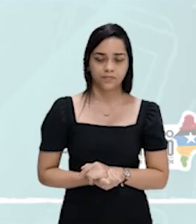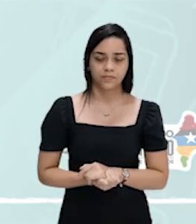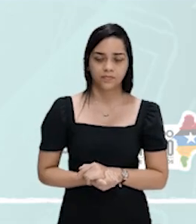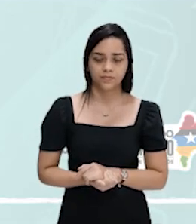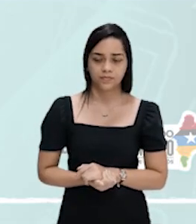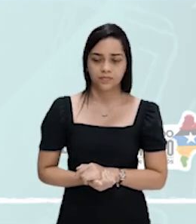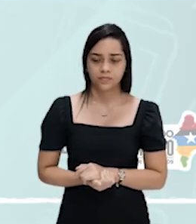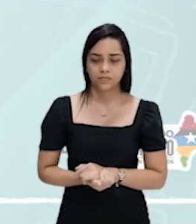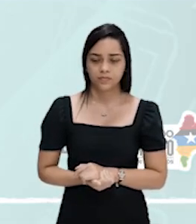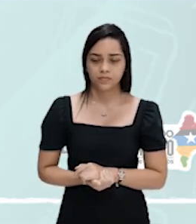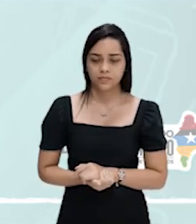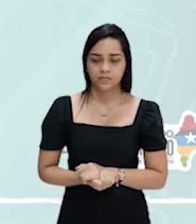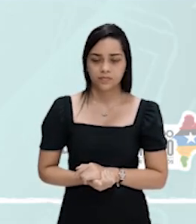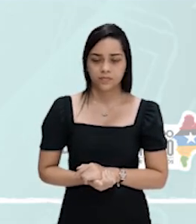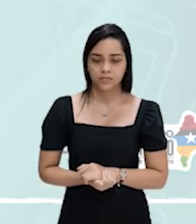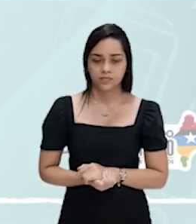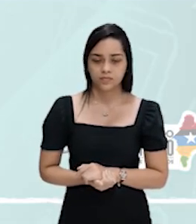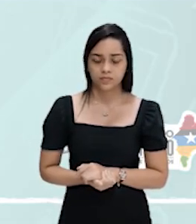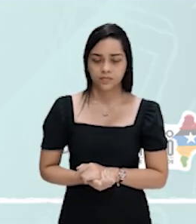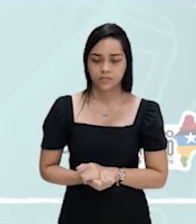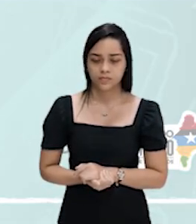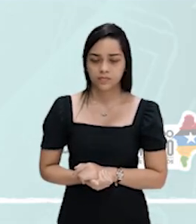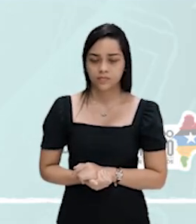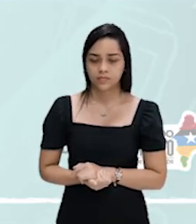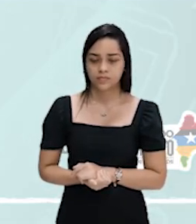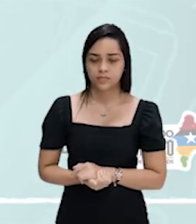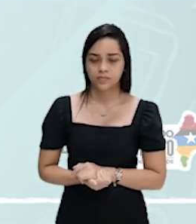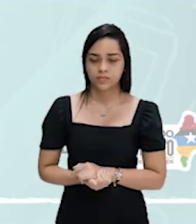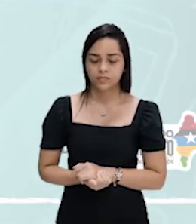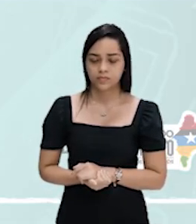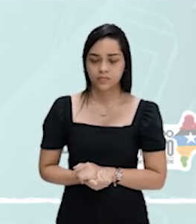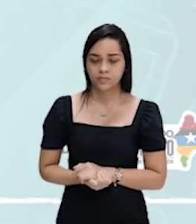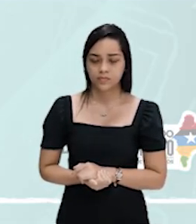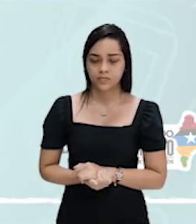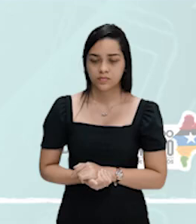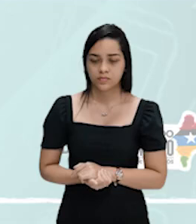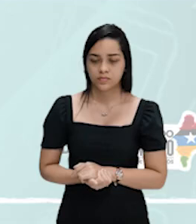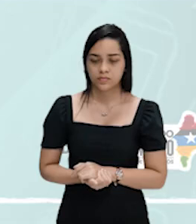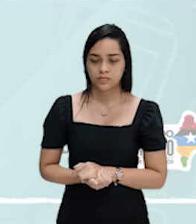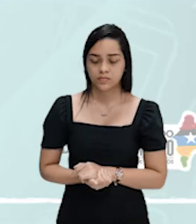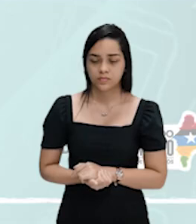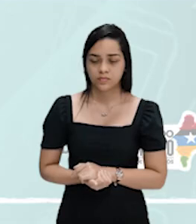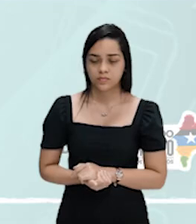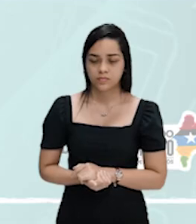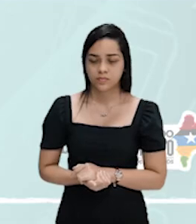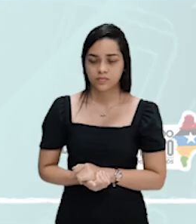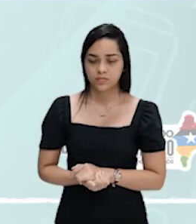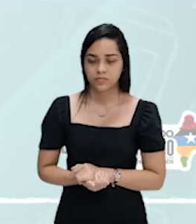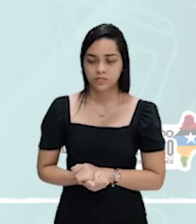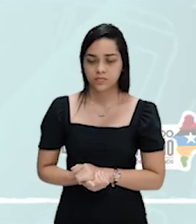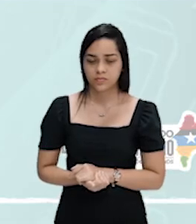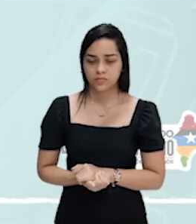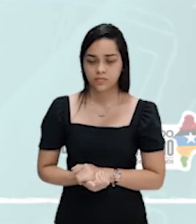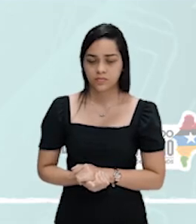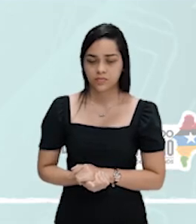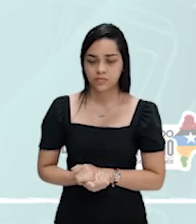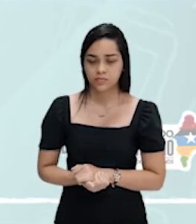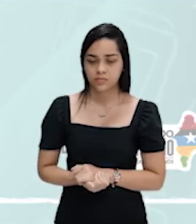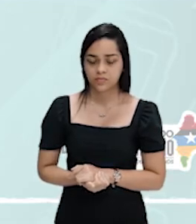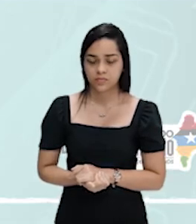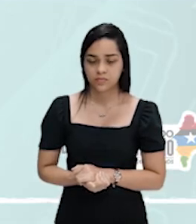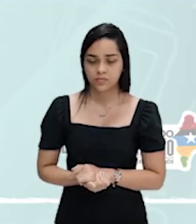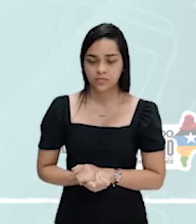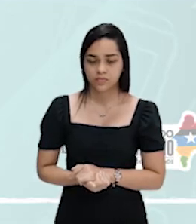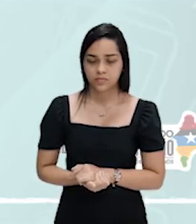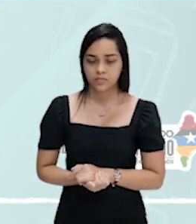a repressão em suas linhas de junção com o território mexicano e ao lado político e econômico o